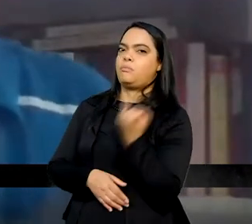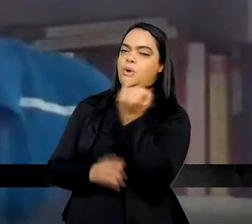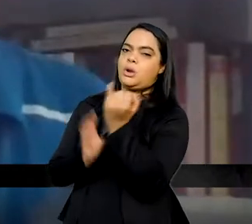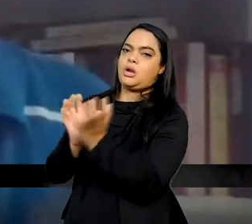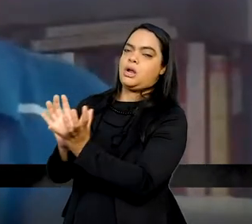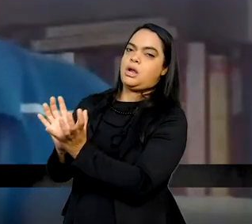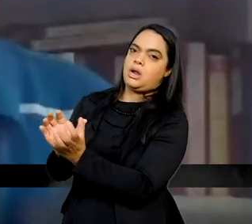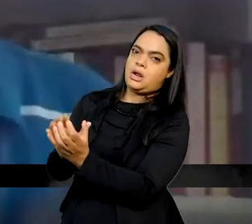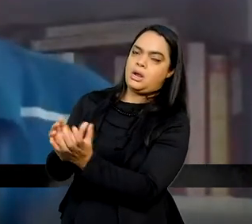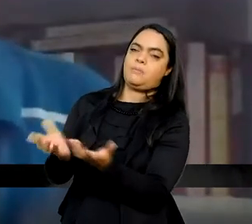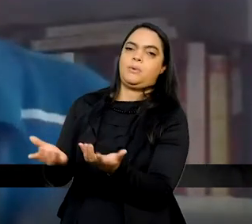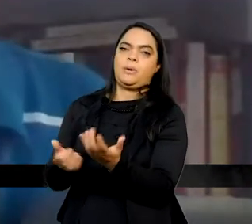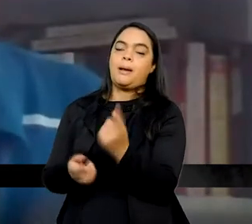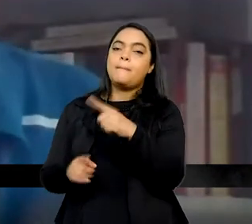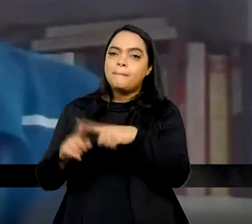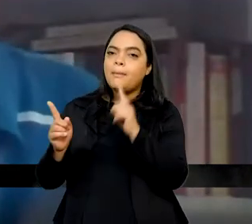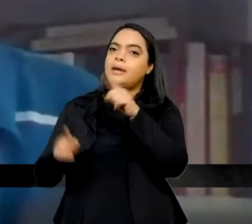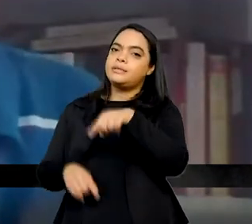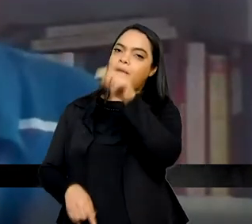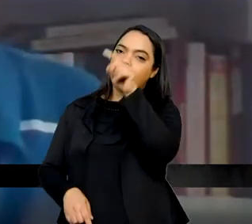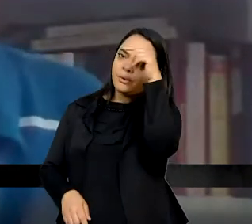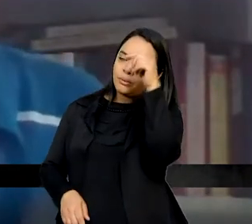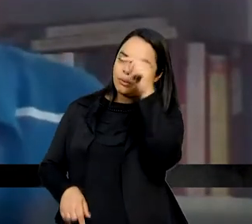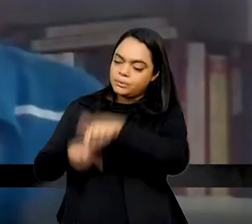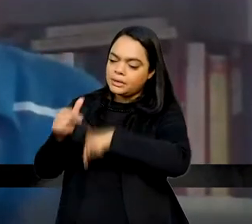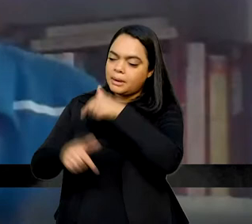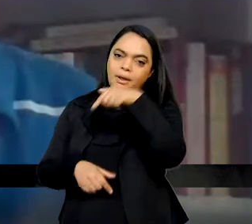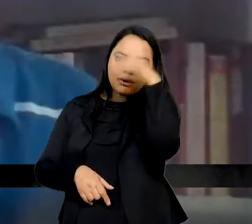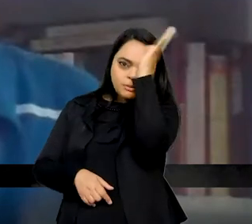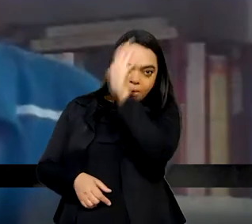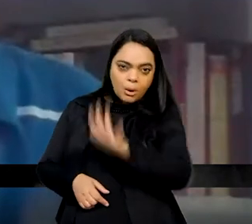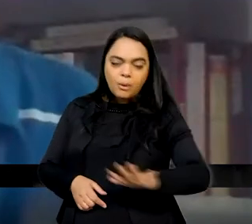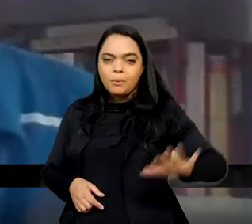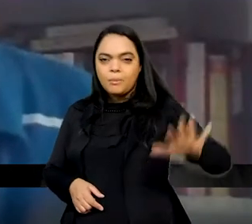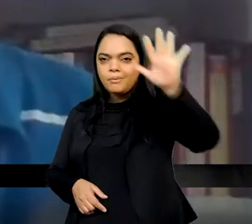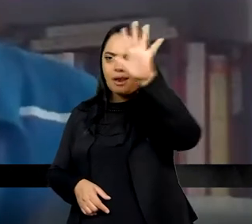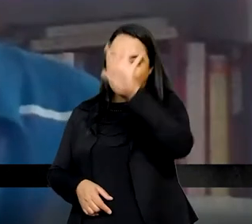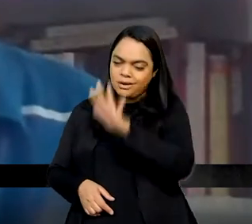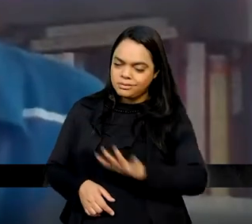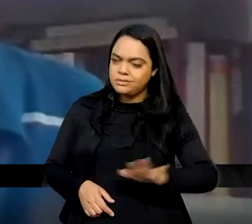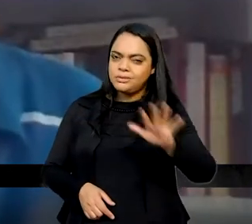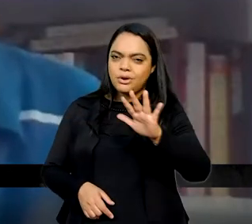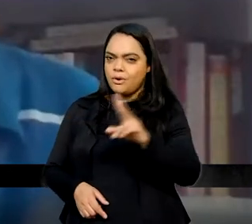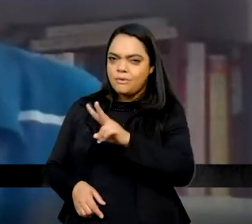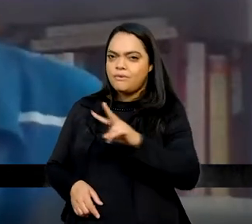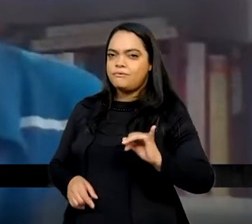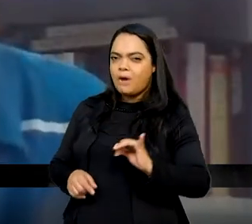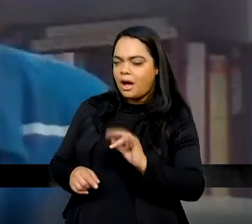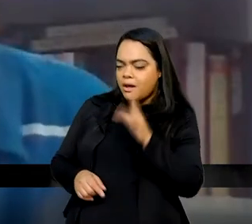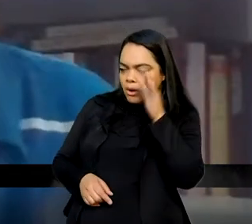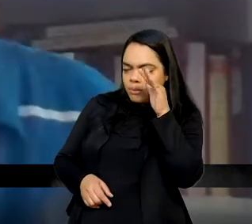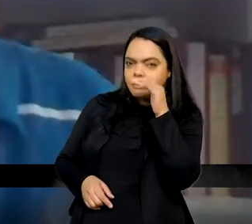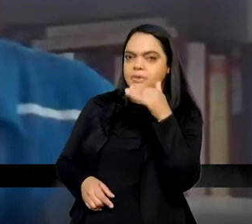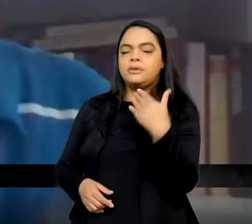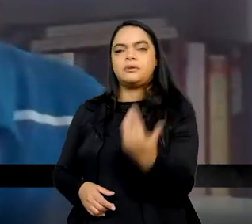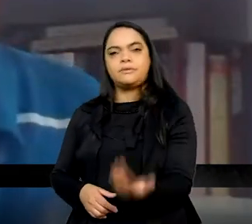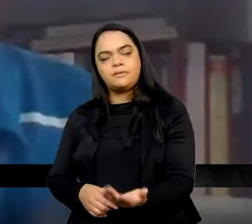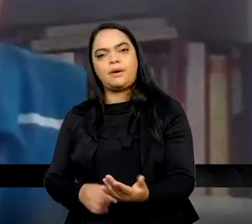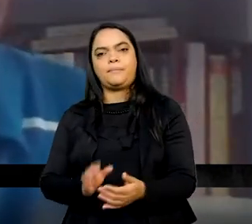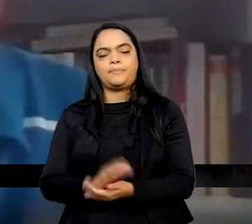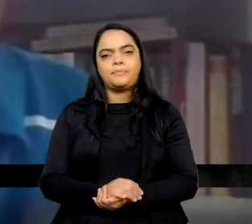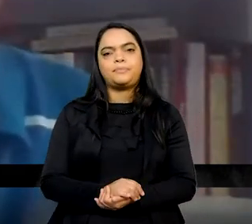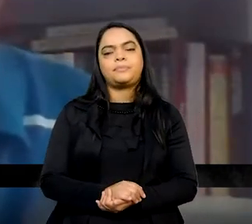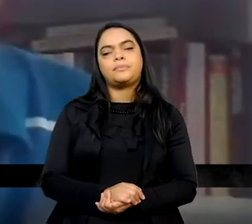trabalho para o Brasil, onde a gente vai observar uma coisa que ainda a gente não conhece com algumas nitidez, que